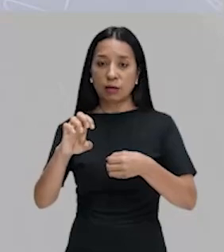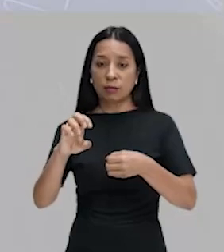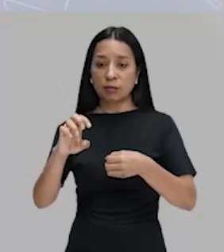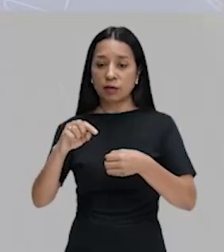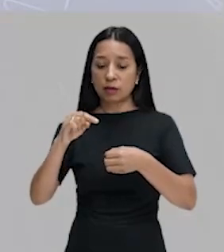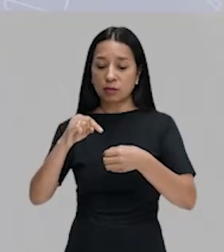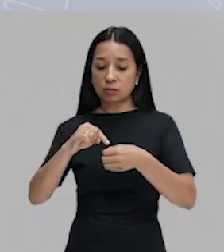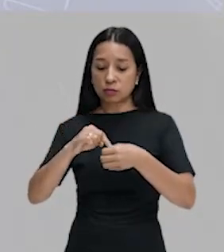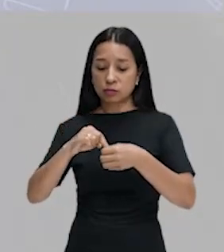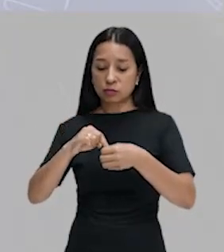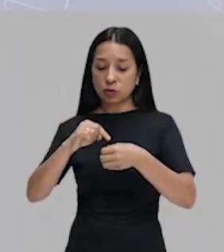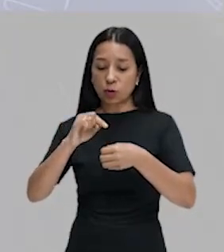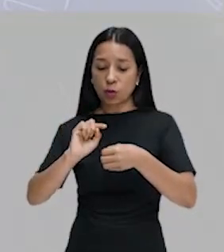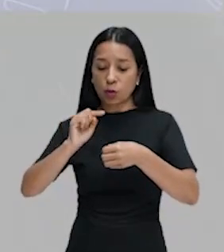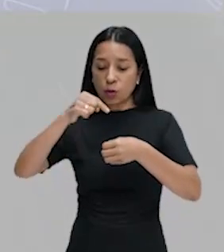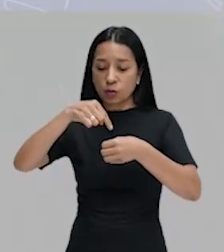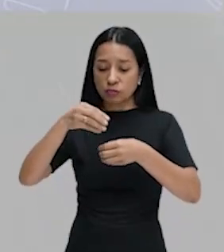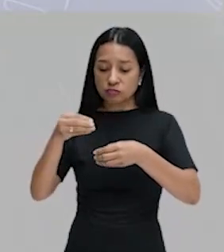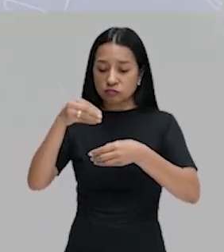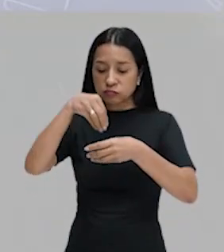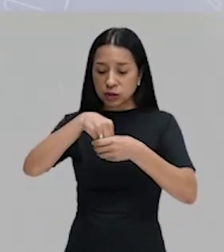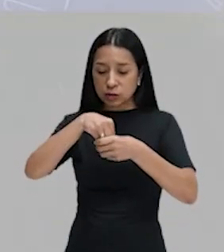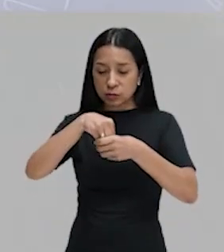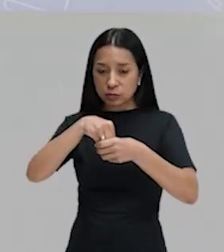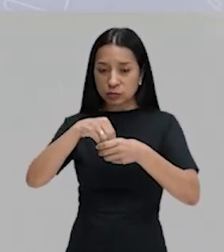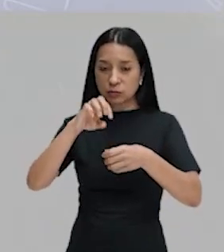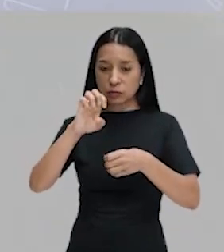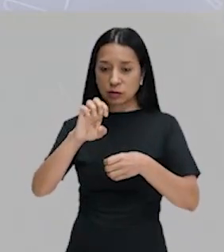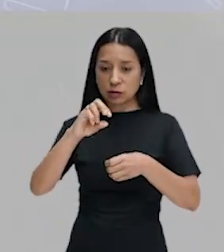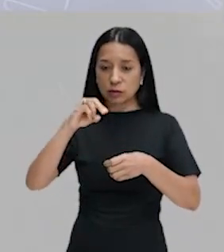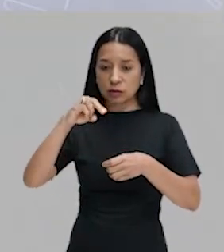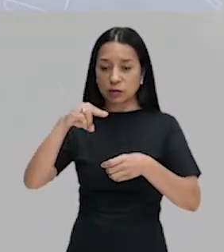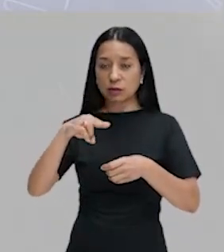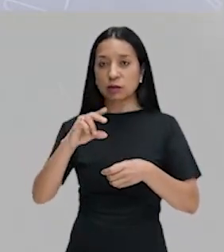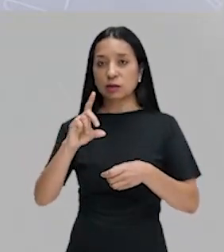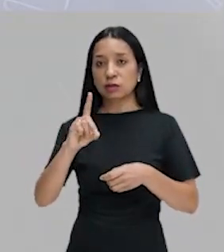dentro do embrião é o endoderma. Ok?